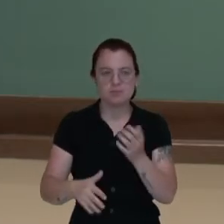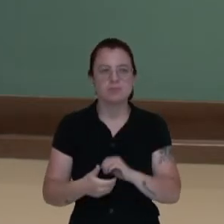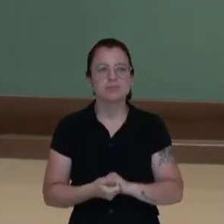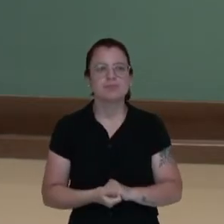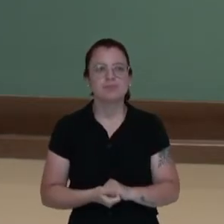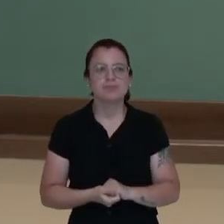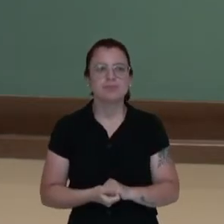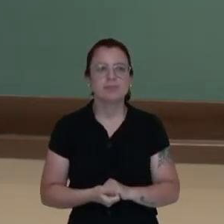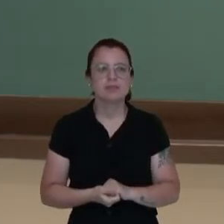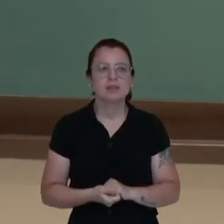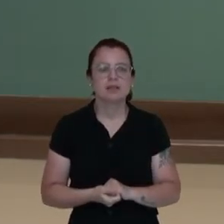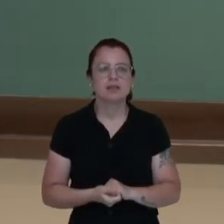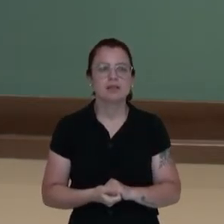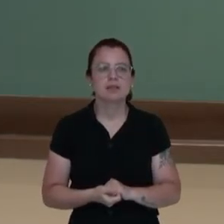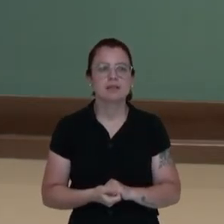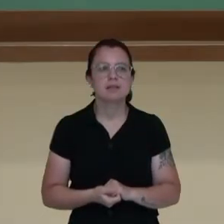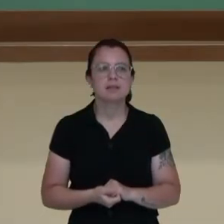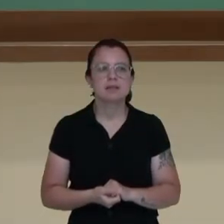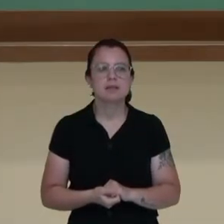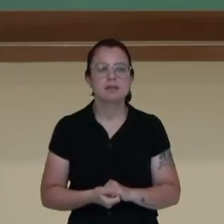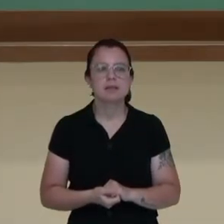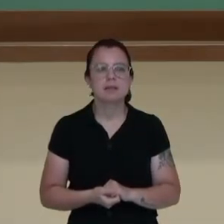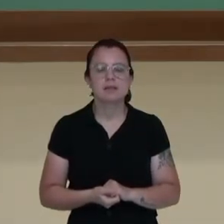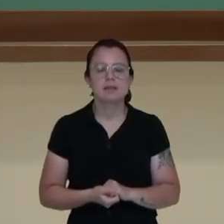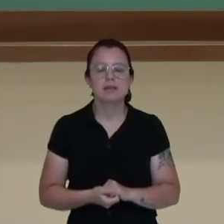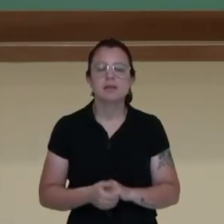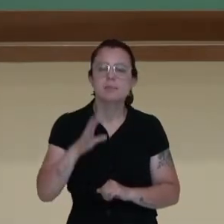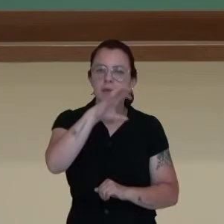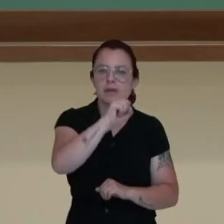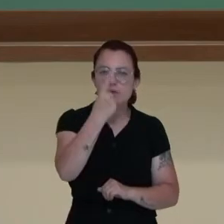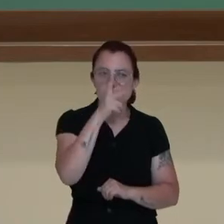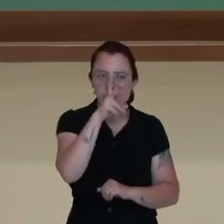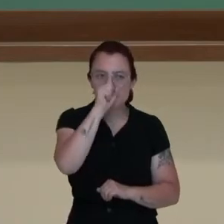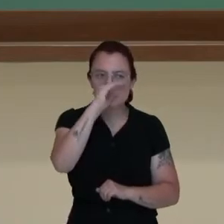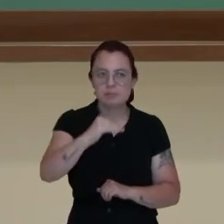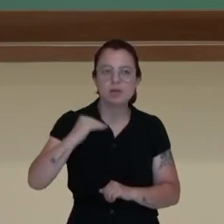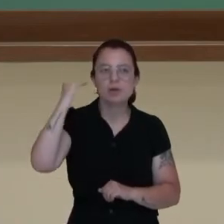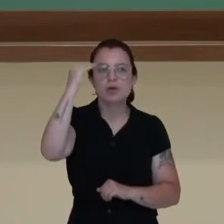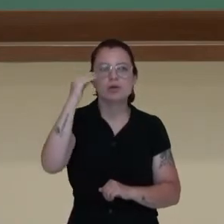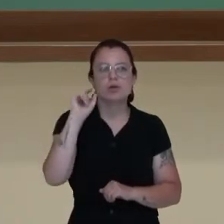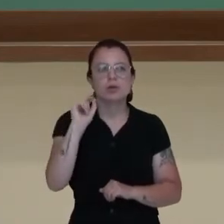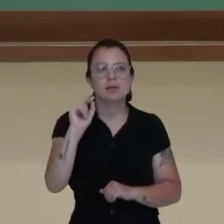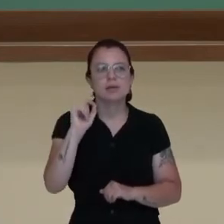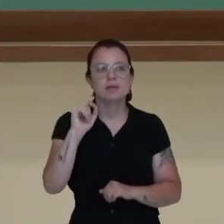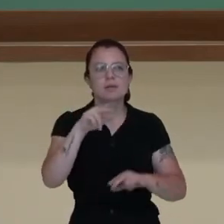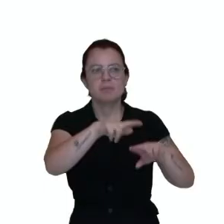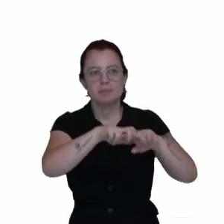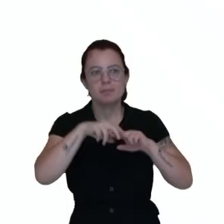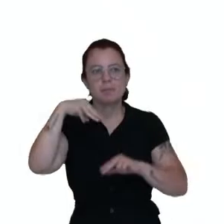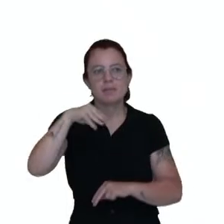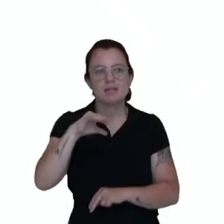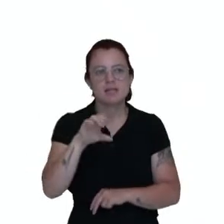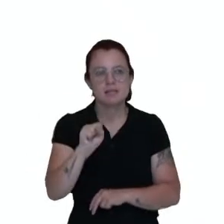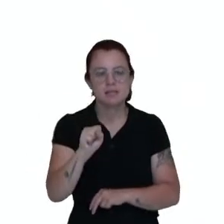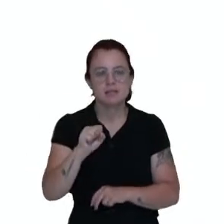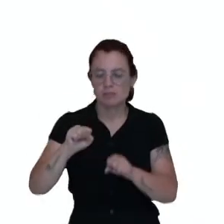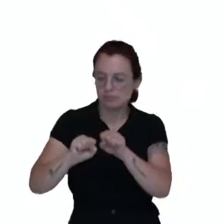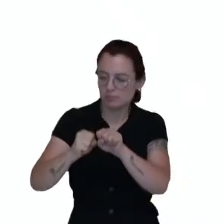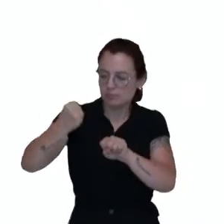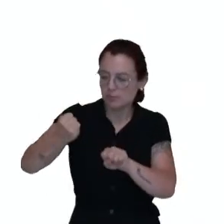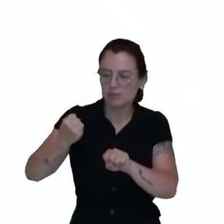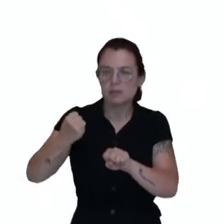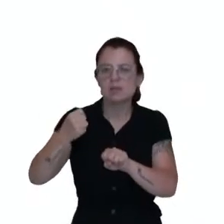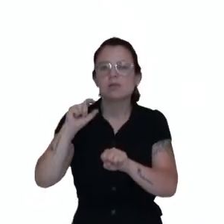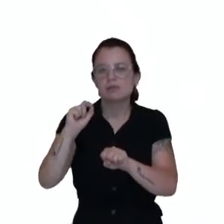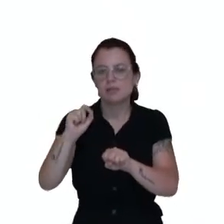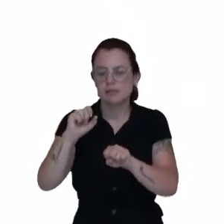lado. E eles vão conseguir uma força maior nisso tudo através de Minas Gerais, que vai romper com a política